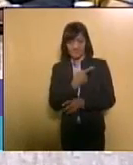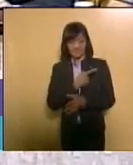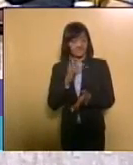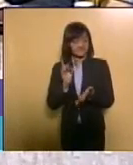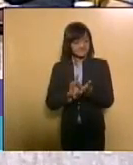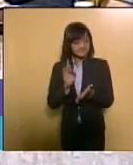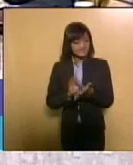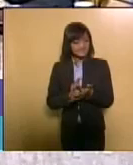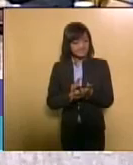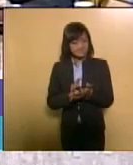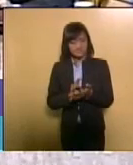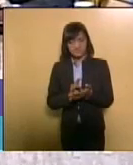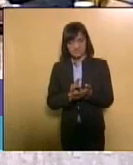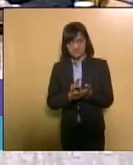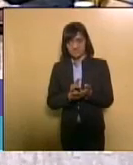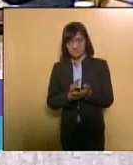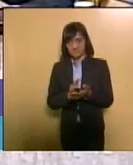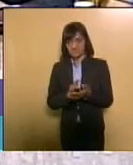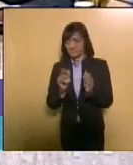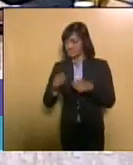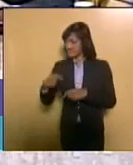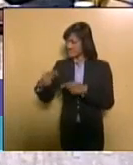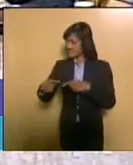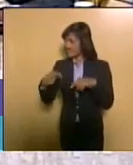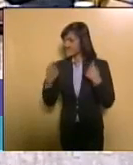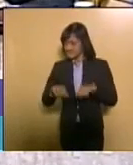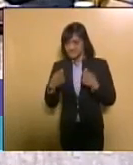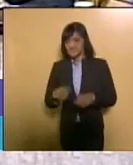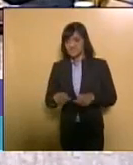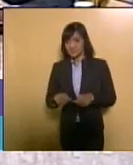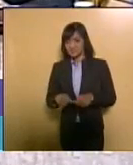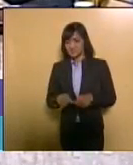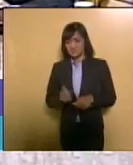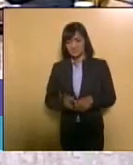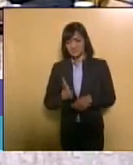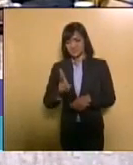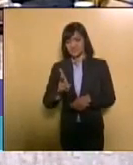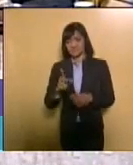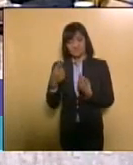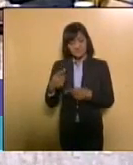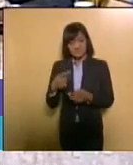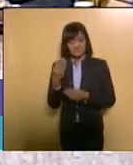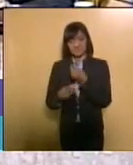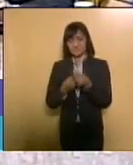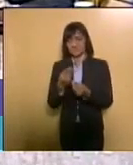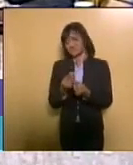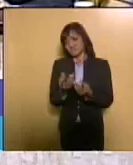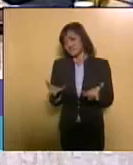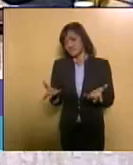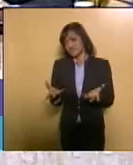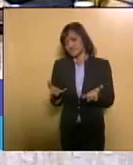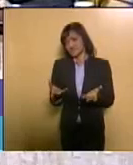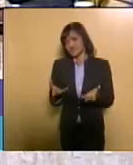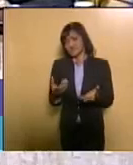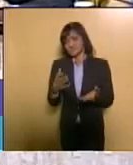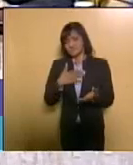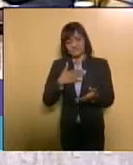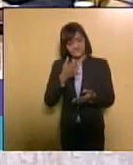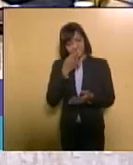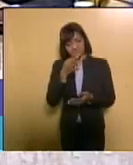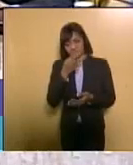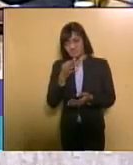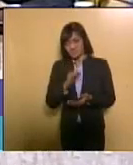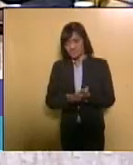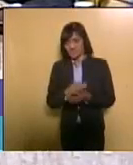verdade provoque essa articulação porque precisa ser provocada né Essa articulação porque senão não vai ter no meu ponto de vista não vai ter